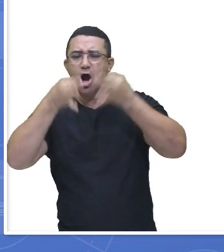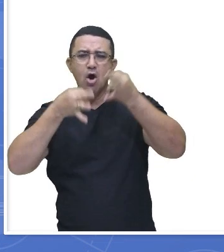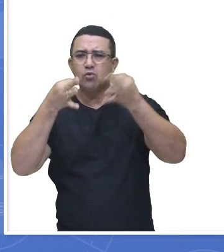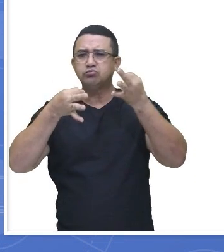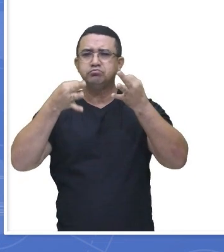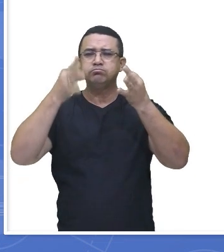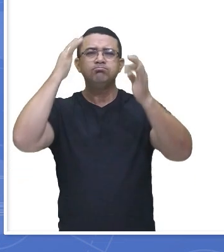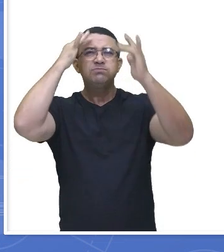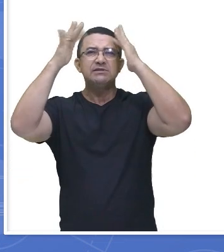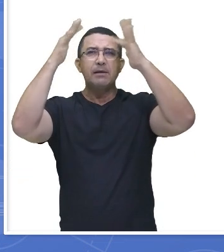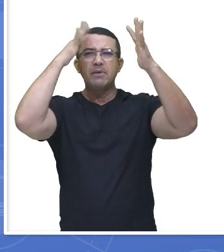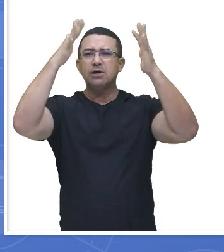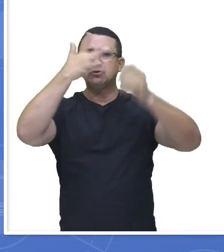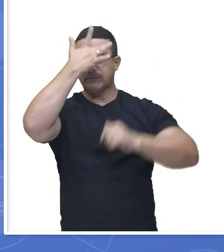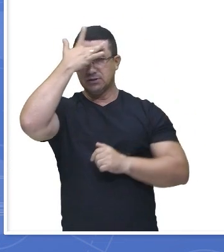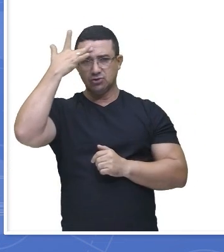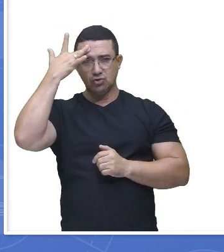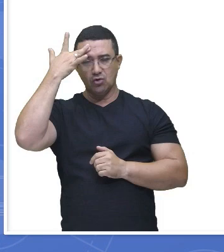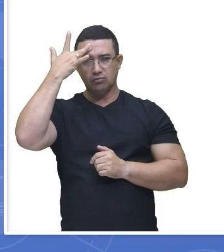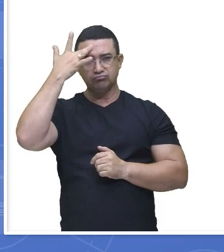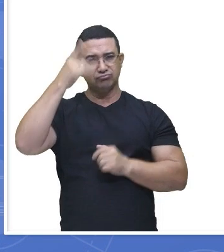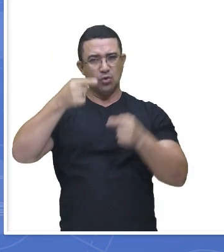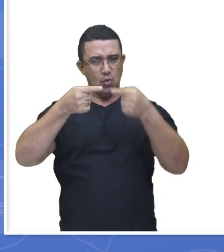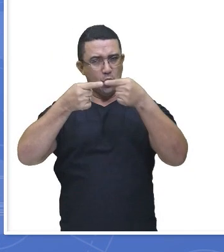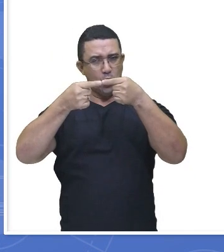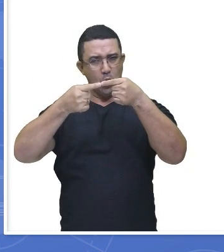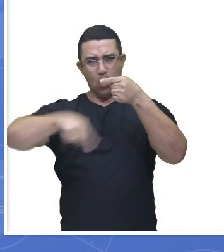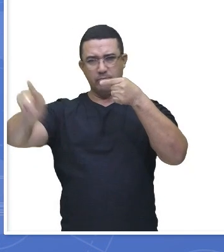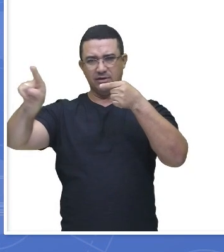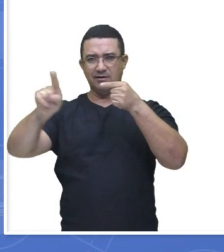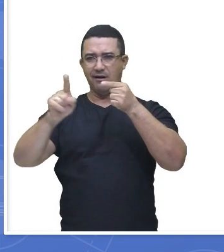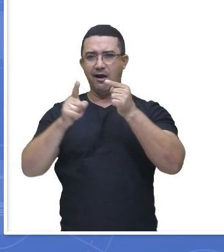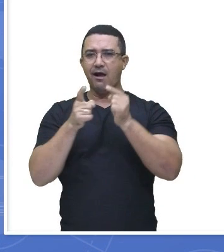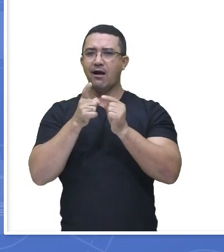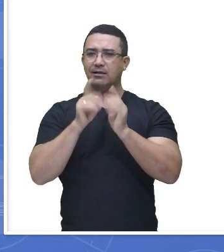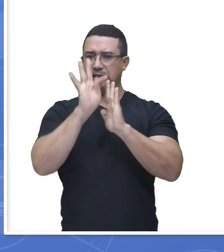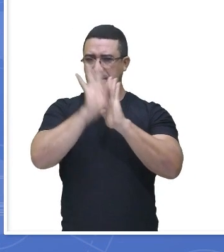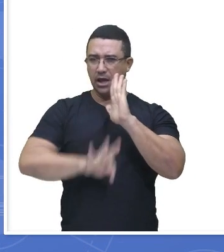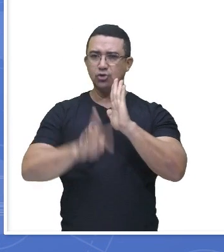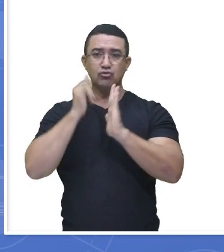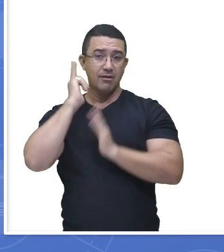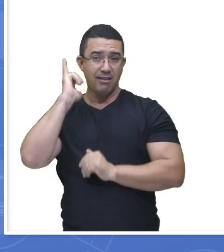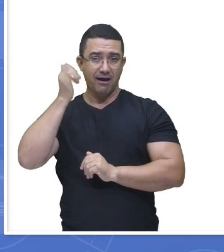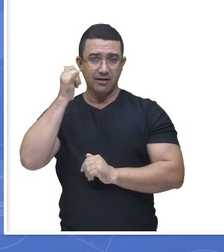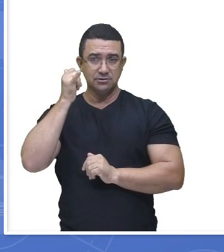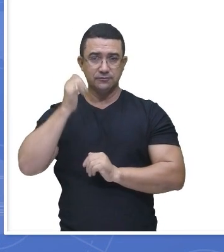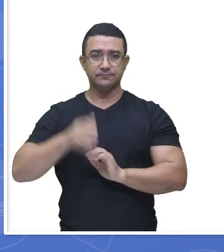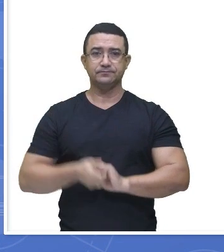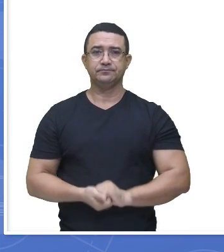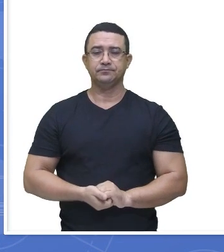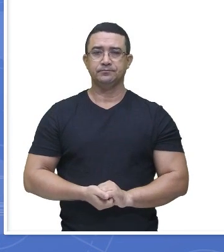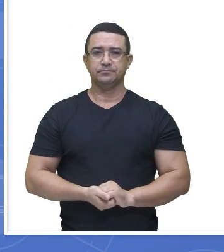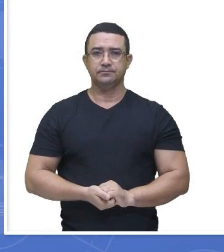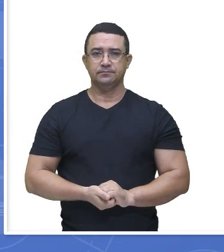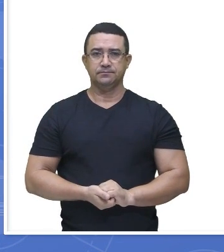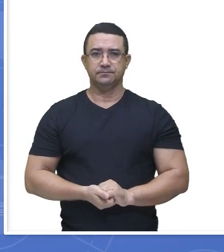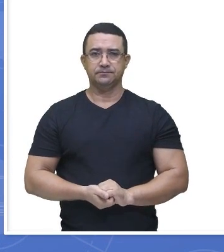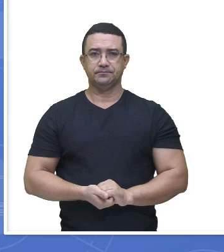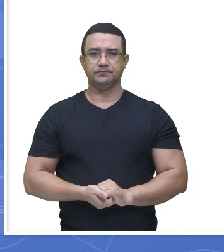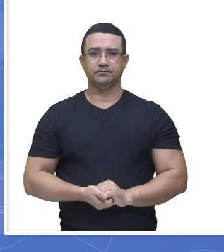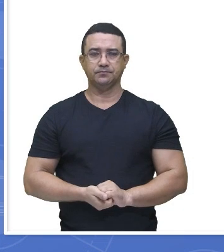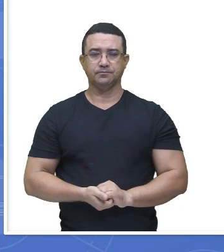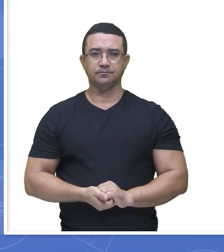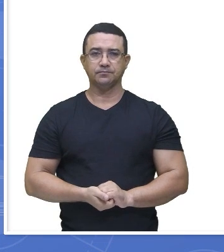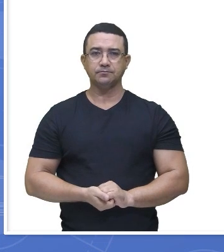verdade? Então aqui foge da questão do narrativo, do texto narrativo. Está mais para o